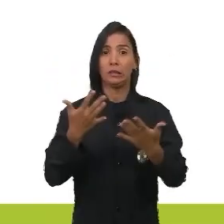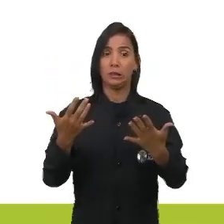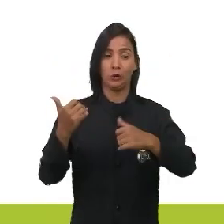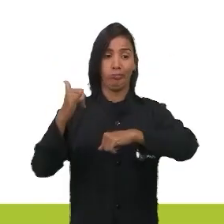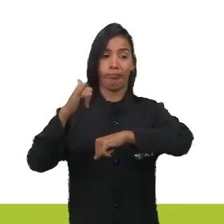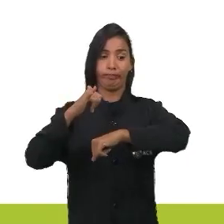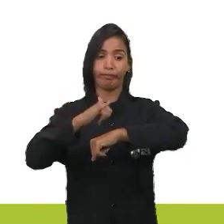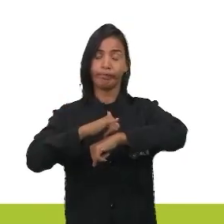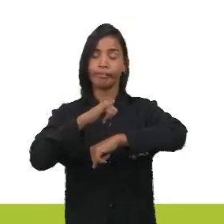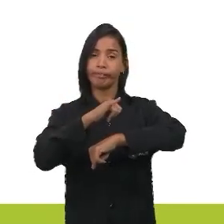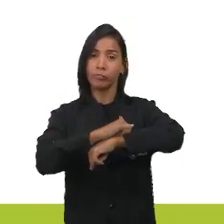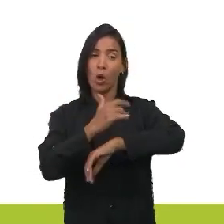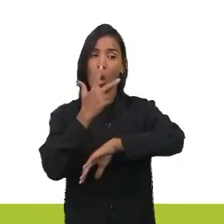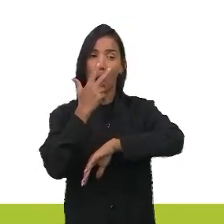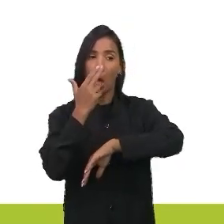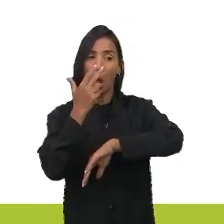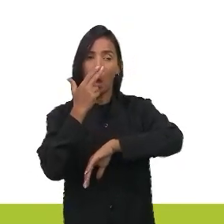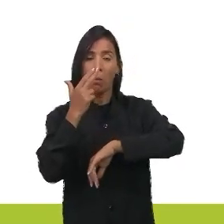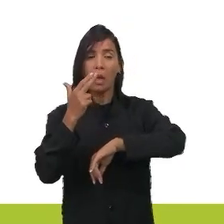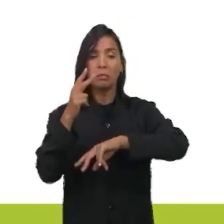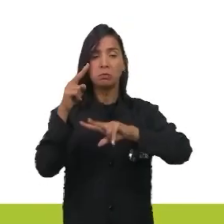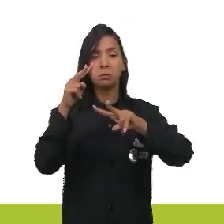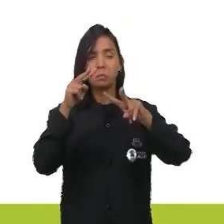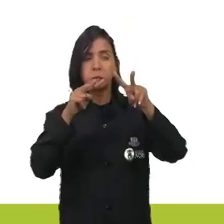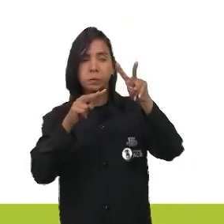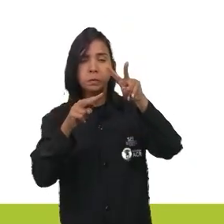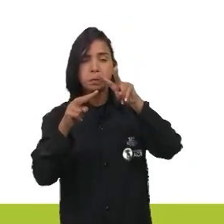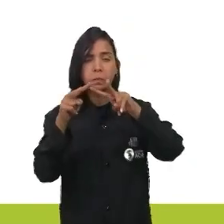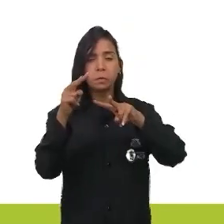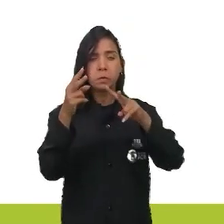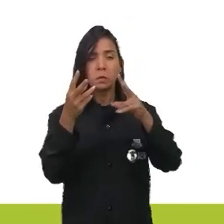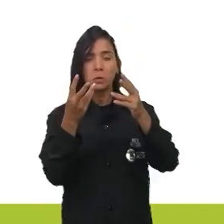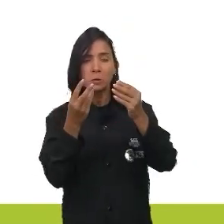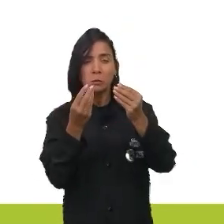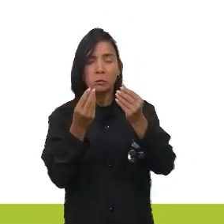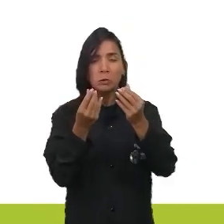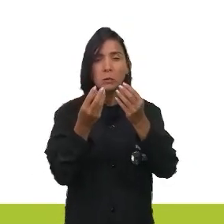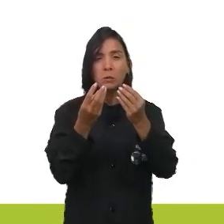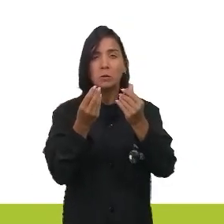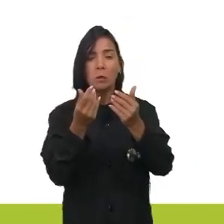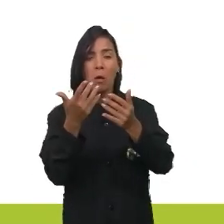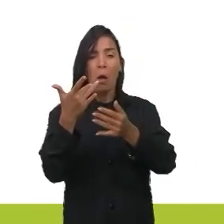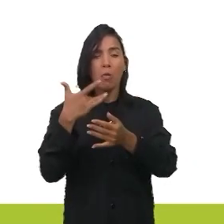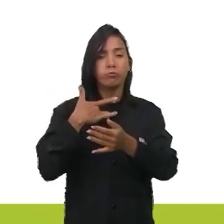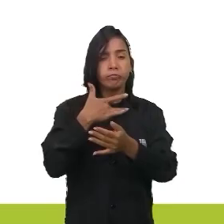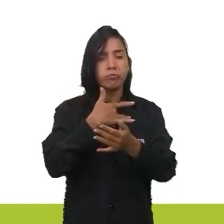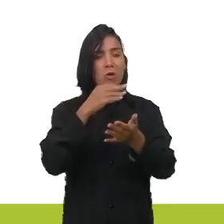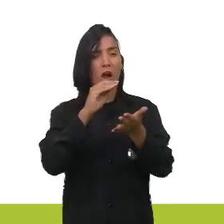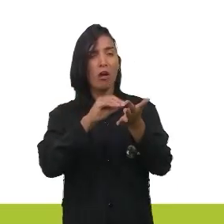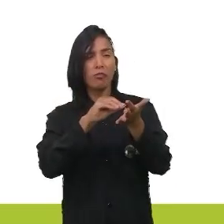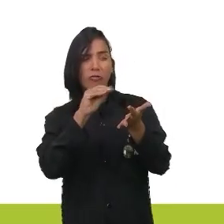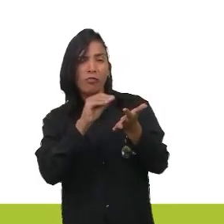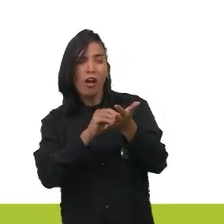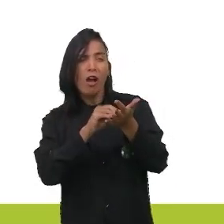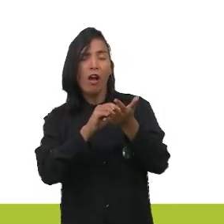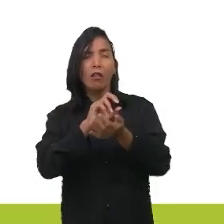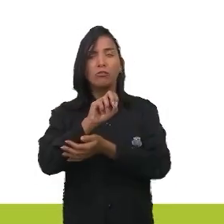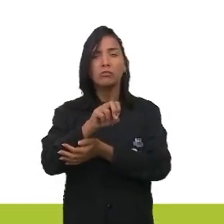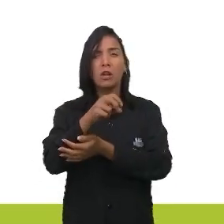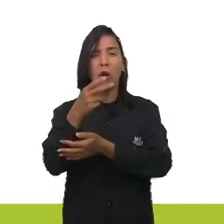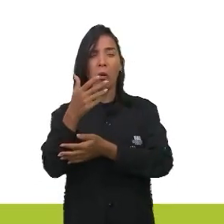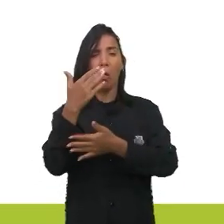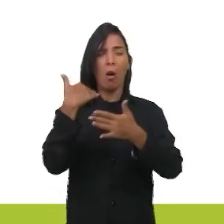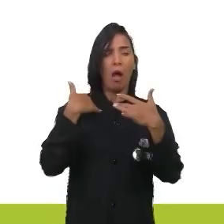passa a ter um corpo visivelmente sem comedimento, sem saúde, um corpo